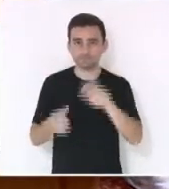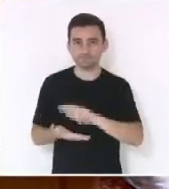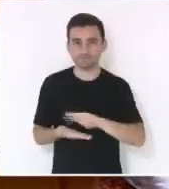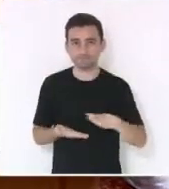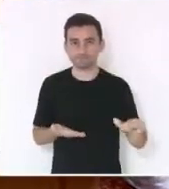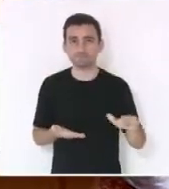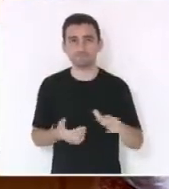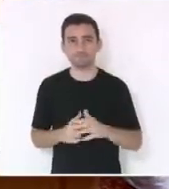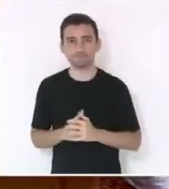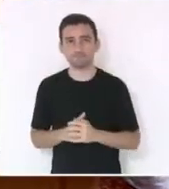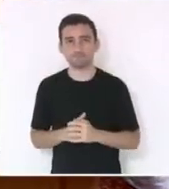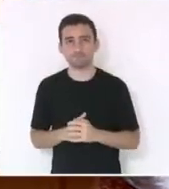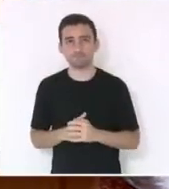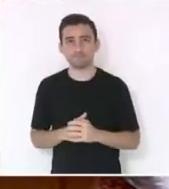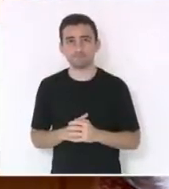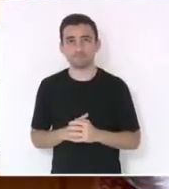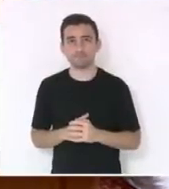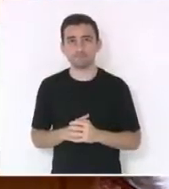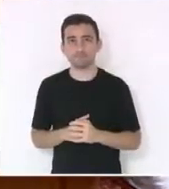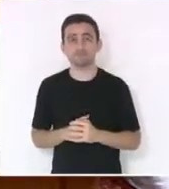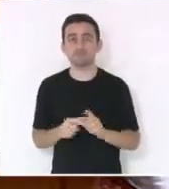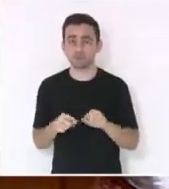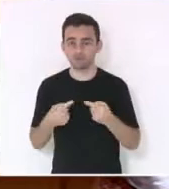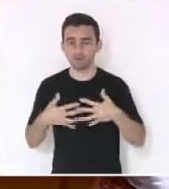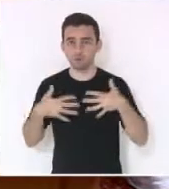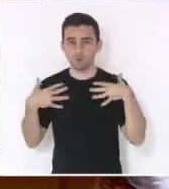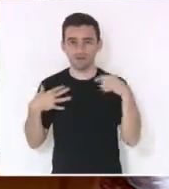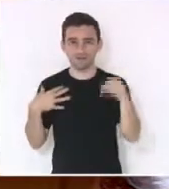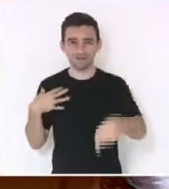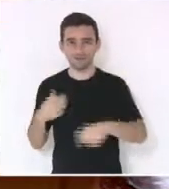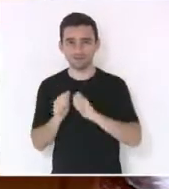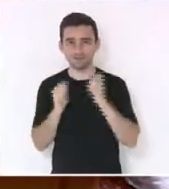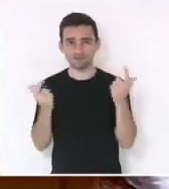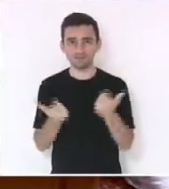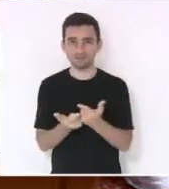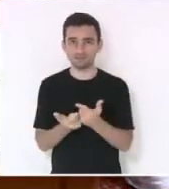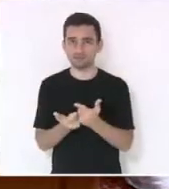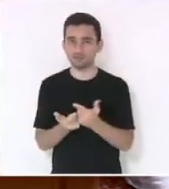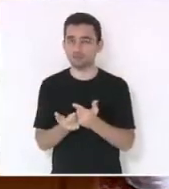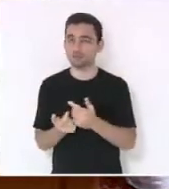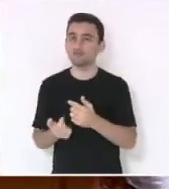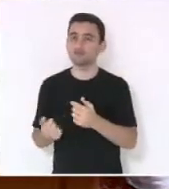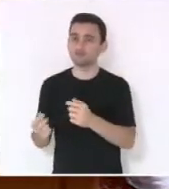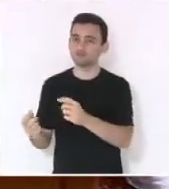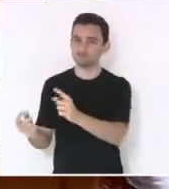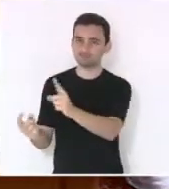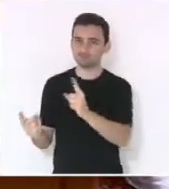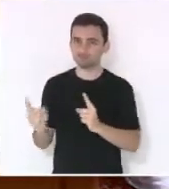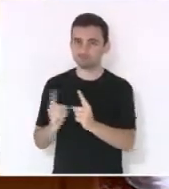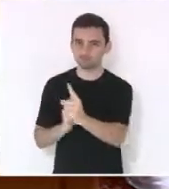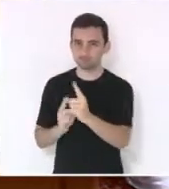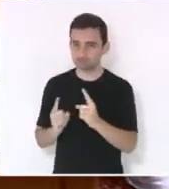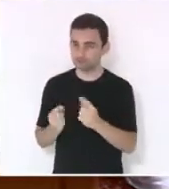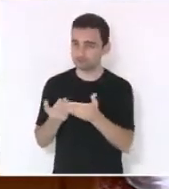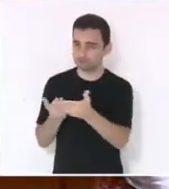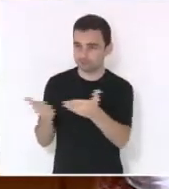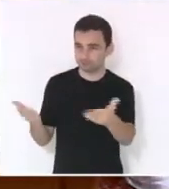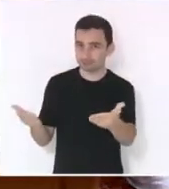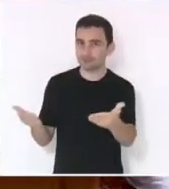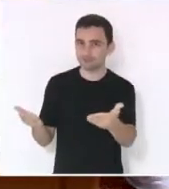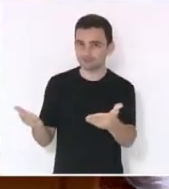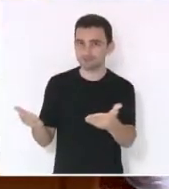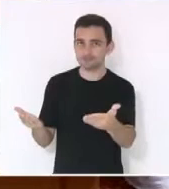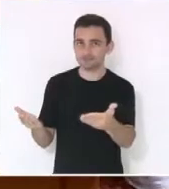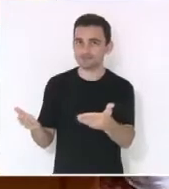Diversidade. É uma grande honra para esta casa receber as senhoras nessa manhã, que essa